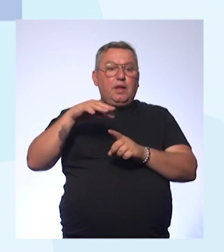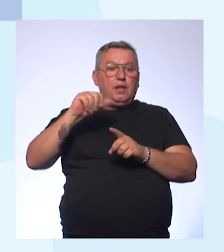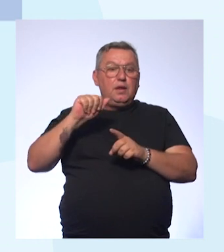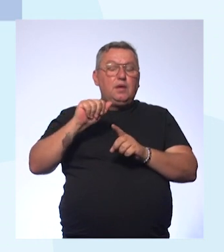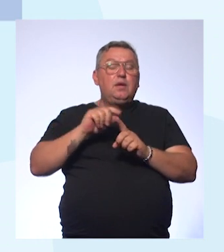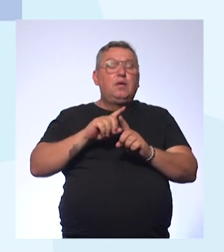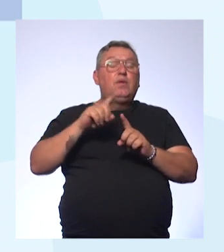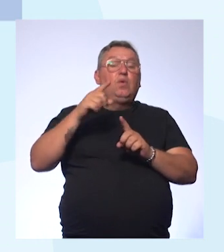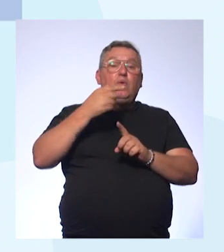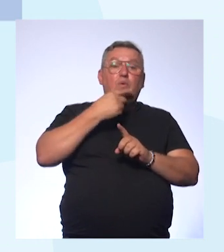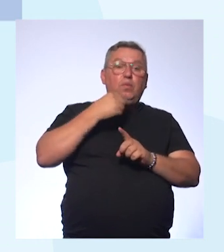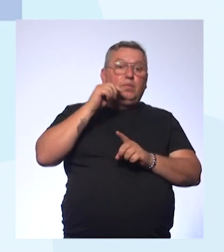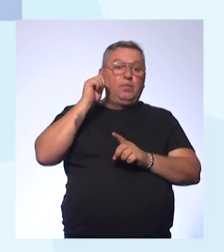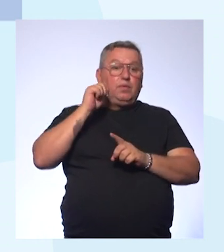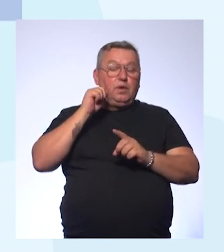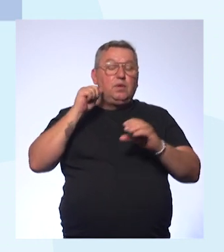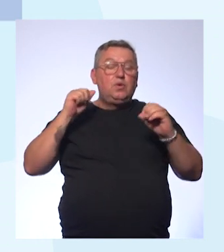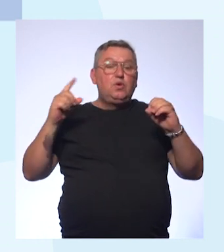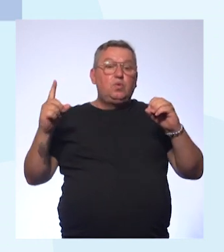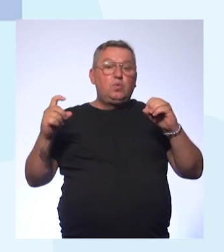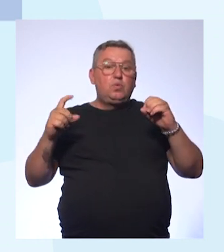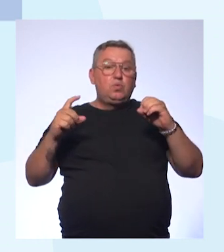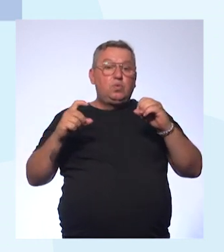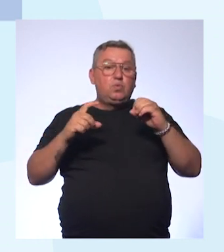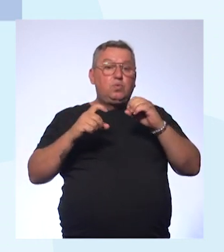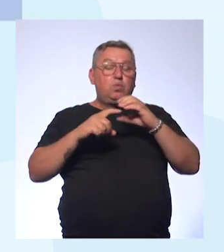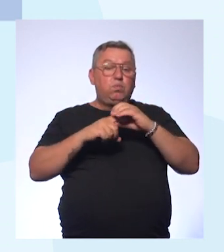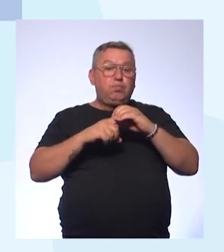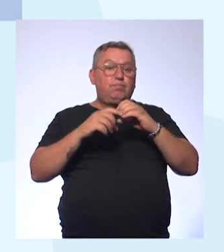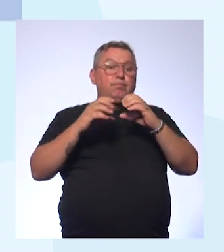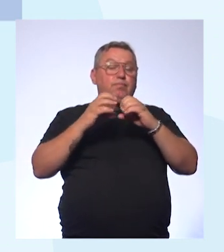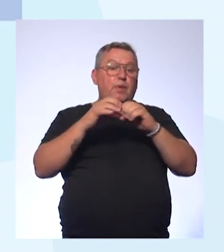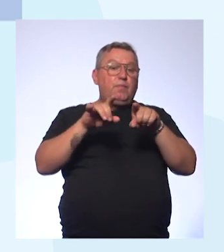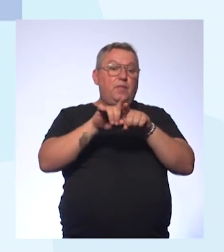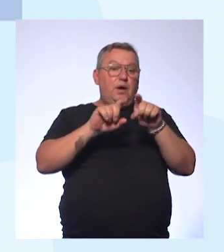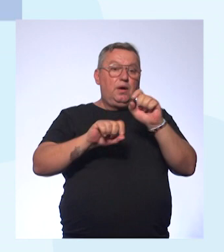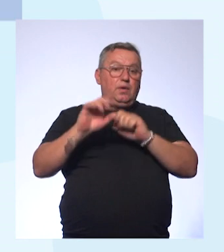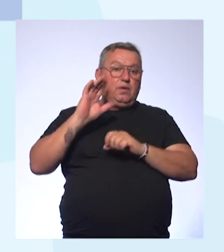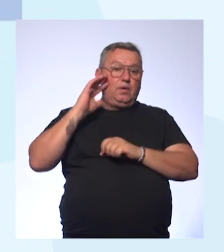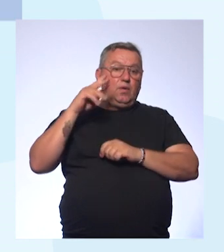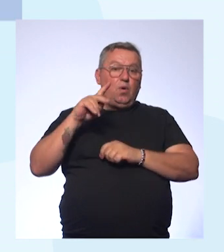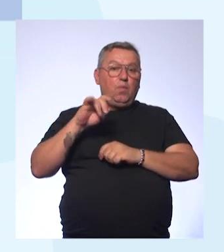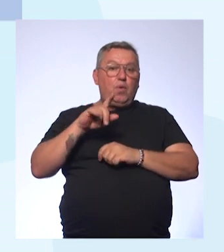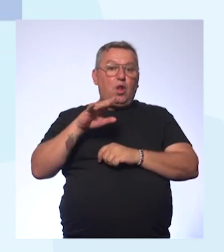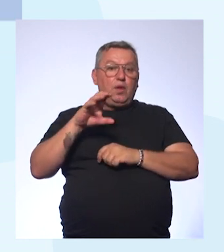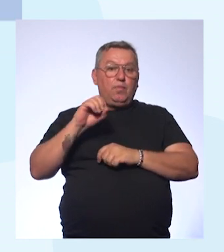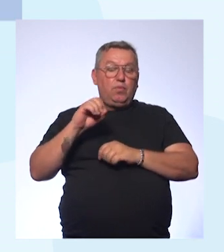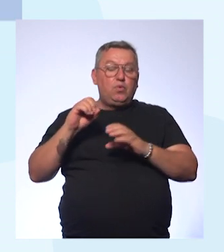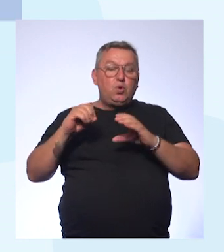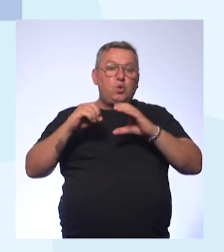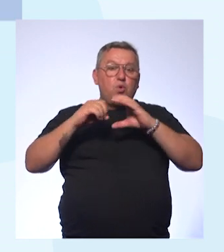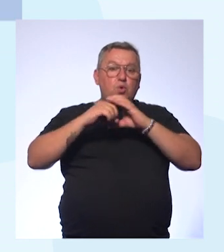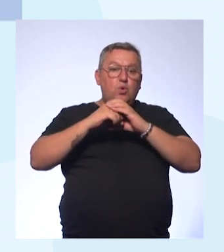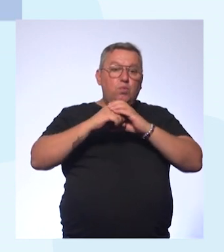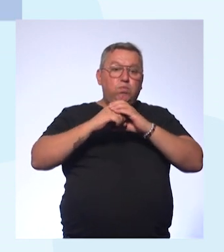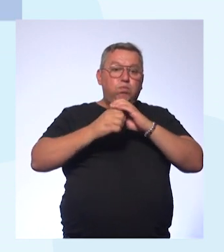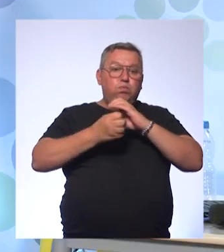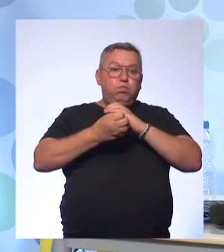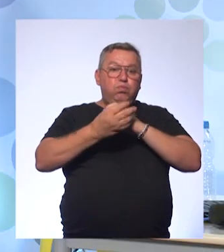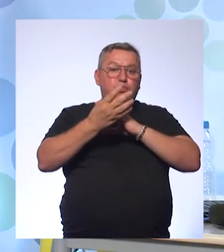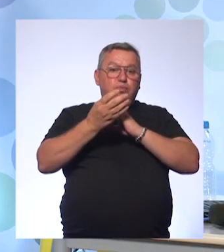feminino, formando o zigoto, e a gente tem a formação de um pólipo. E aí, desse pólipo, vai se formando outros, né, como se fossem